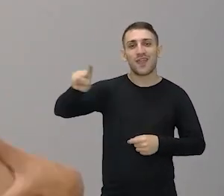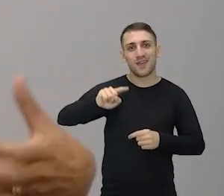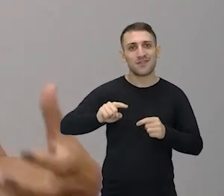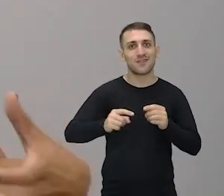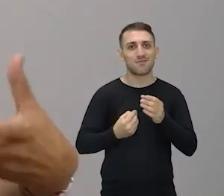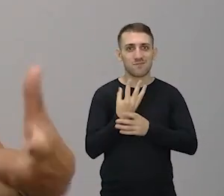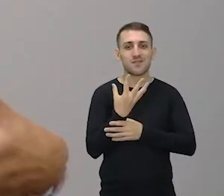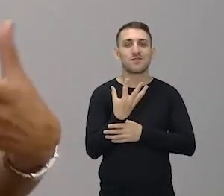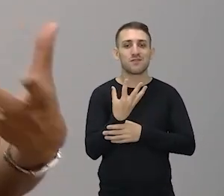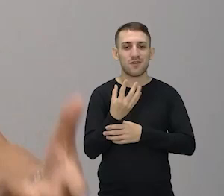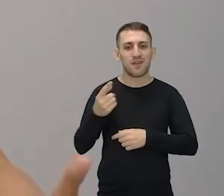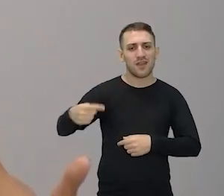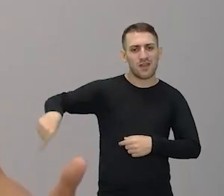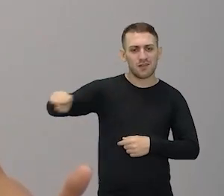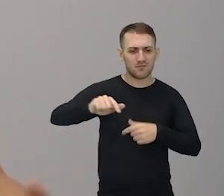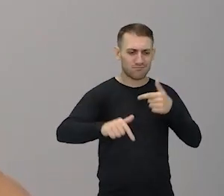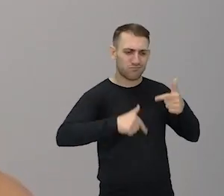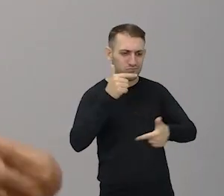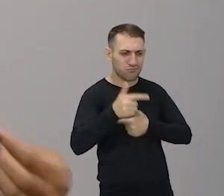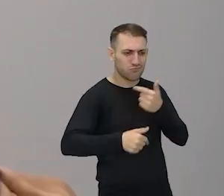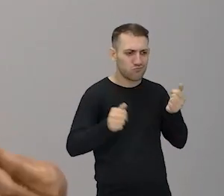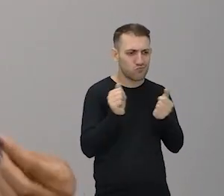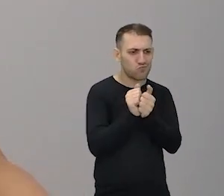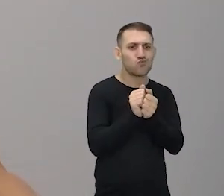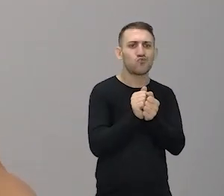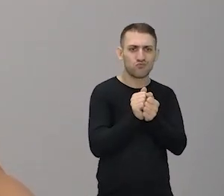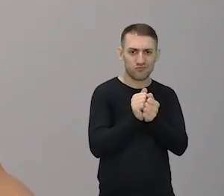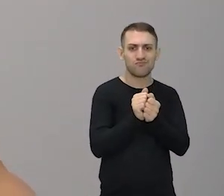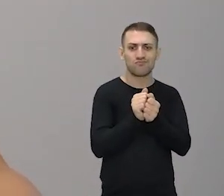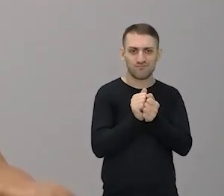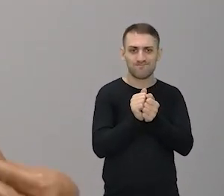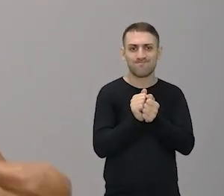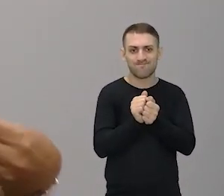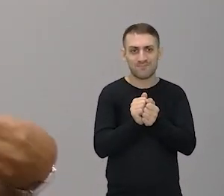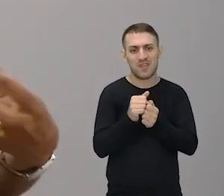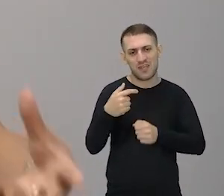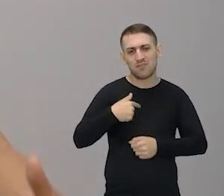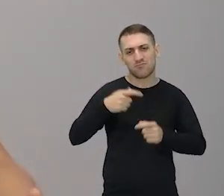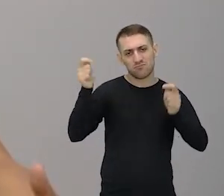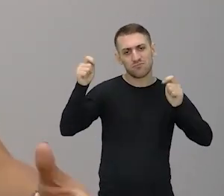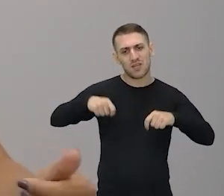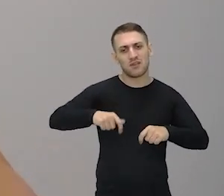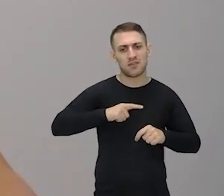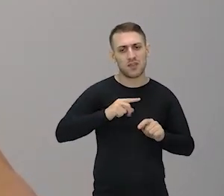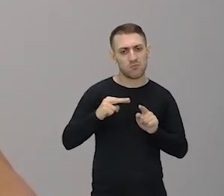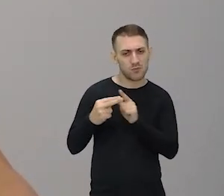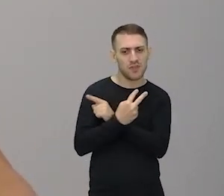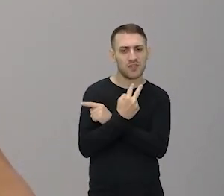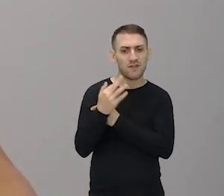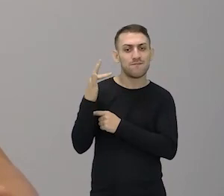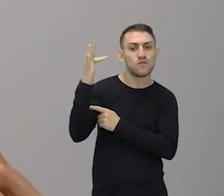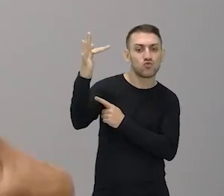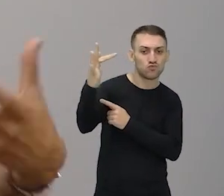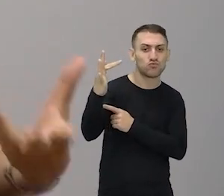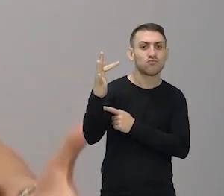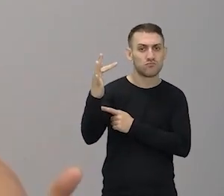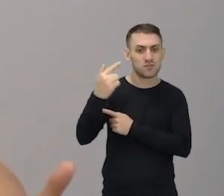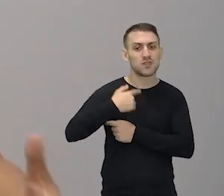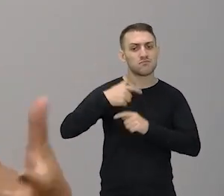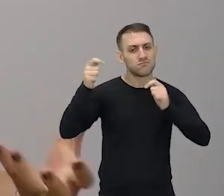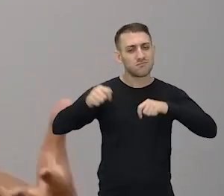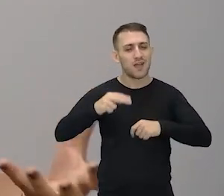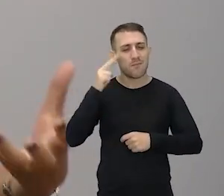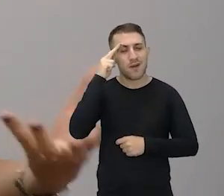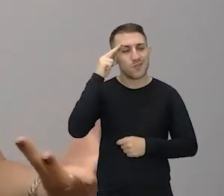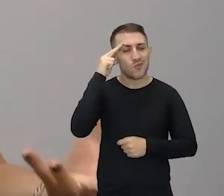né? Eles ali trabalhando juntos. E isso sim, né? Eu posso ter uma perspectiva de futuro, eu posso sonhar.